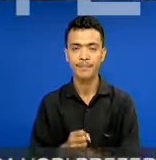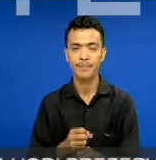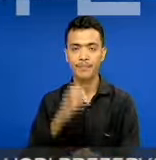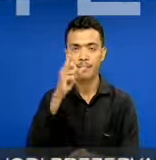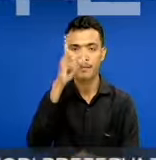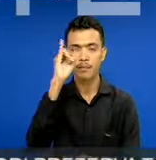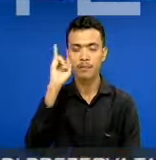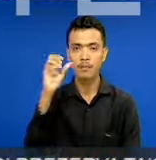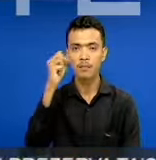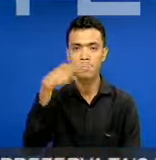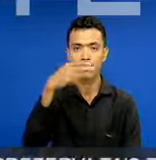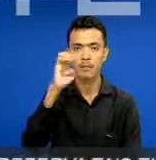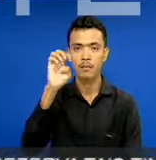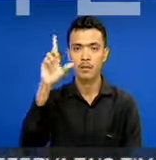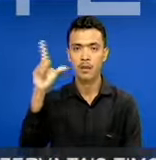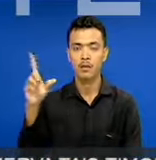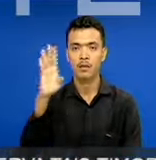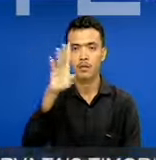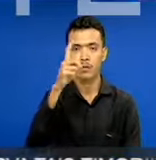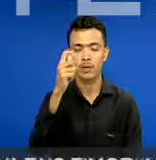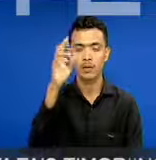lubricante marca Cell Advance